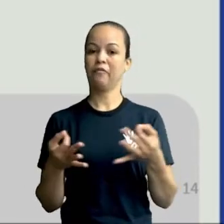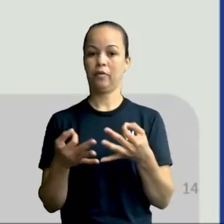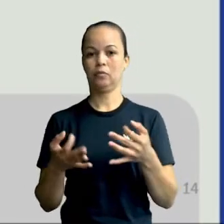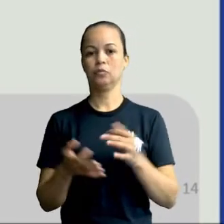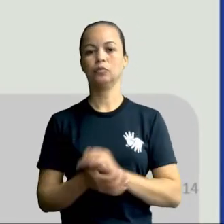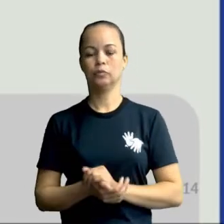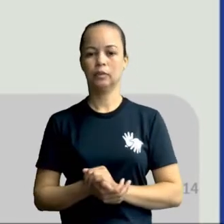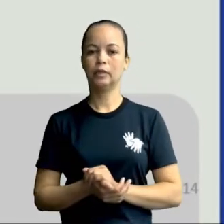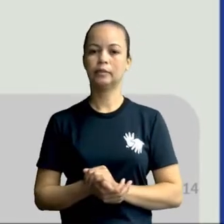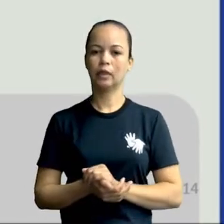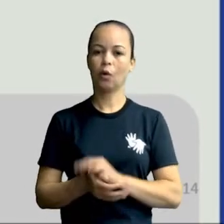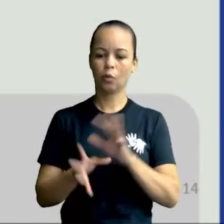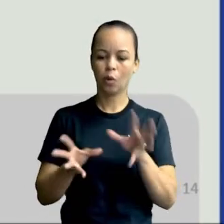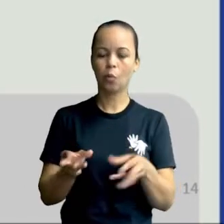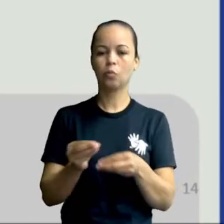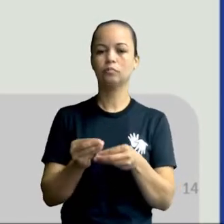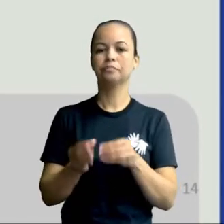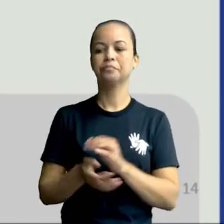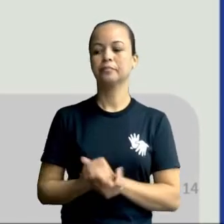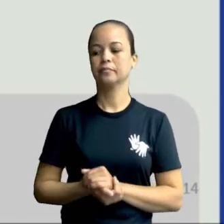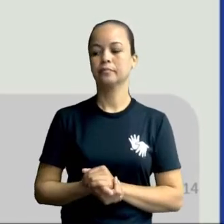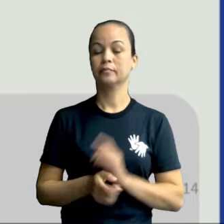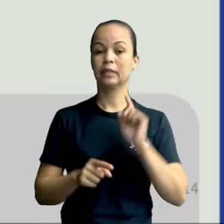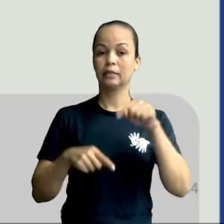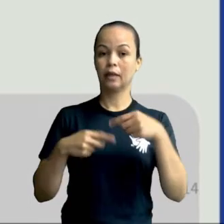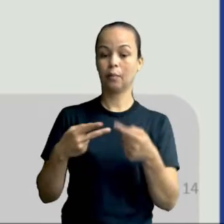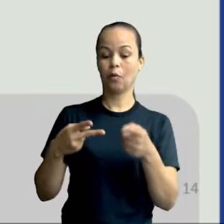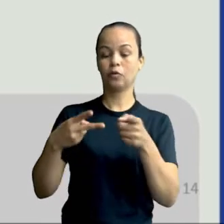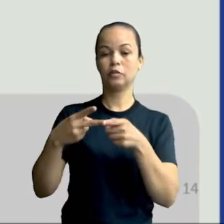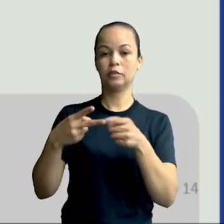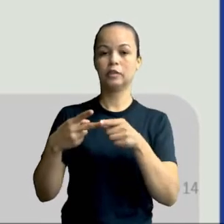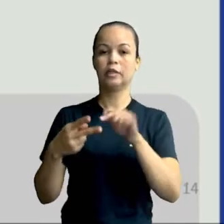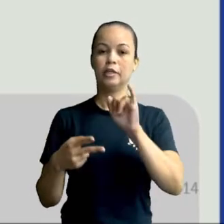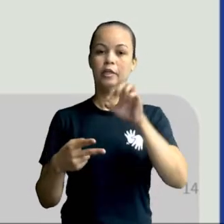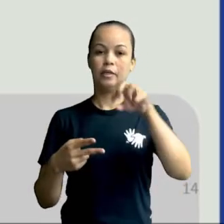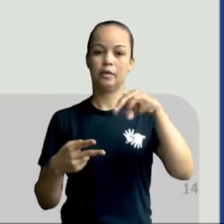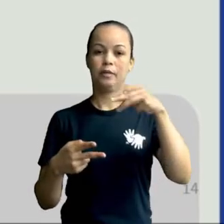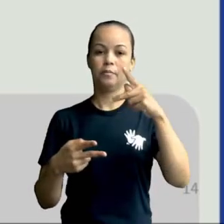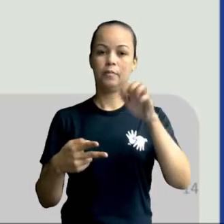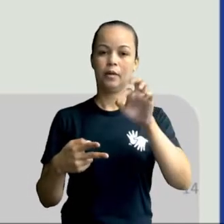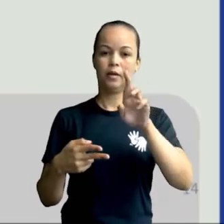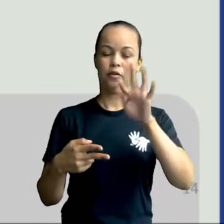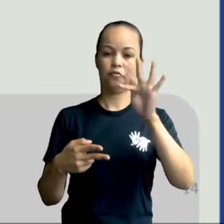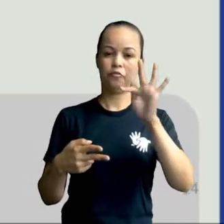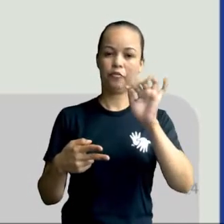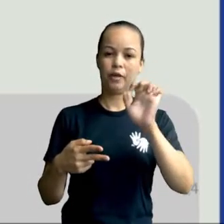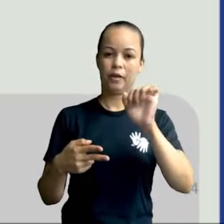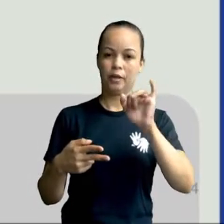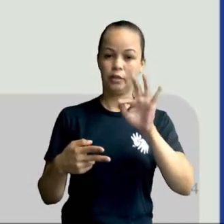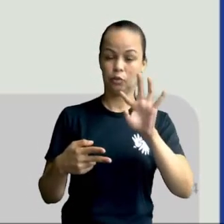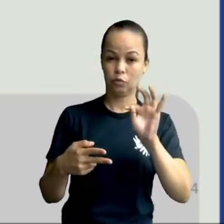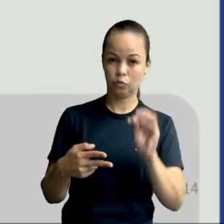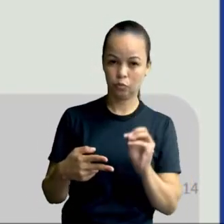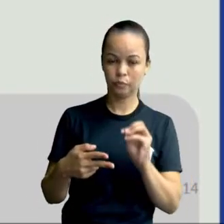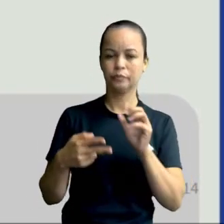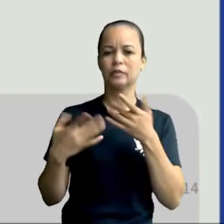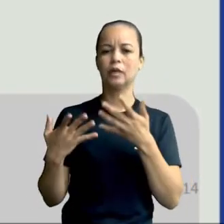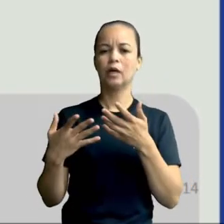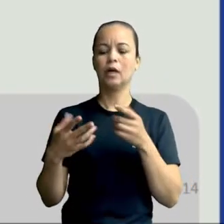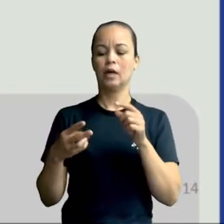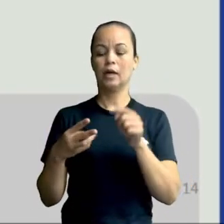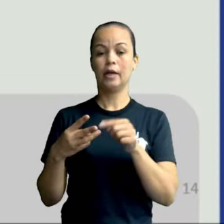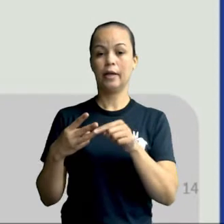uma ação concluída. Depois temos o pretérito imperfeito. O pretérito imperfeito